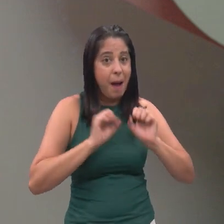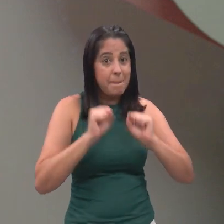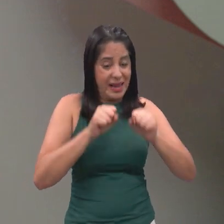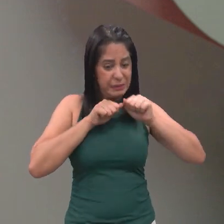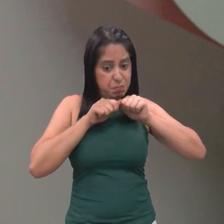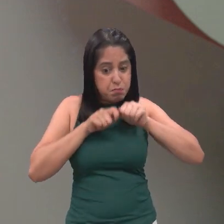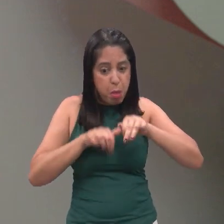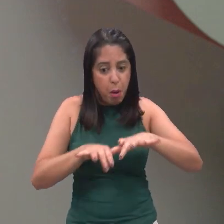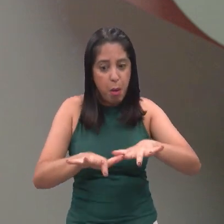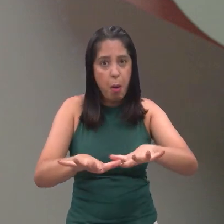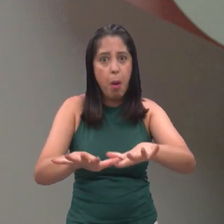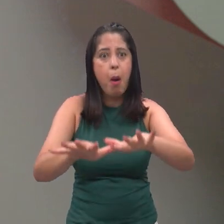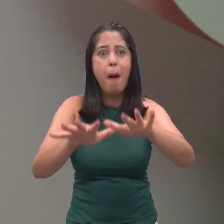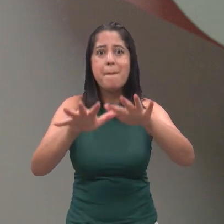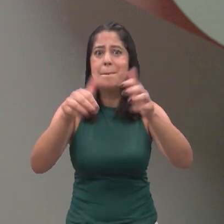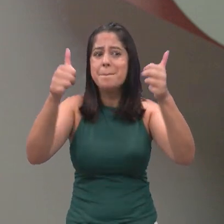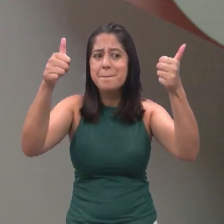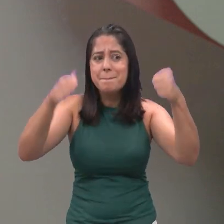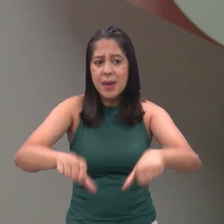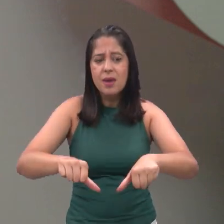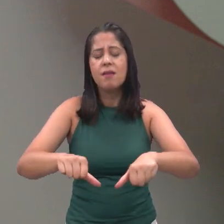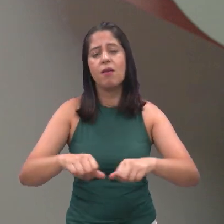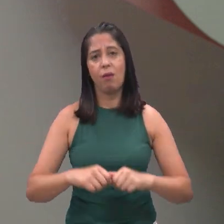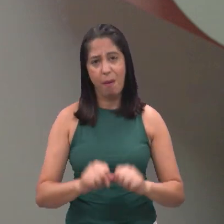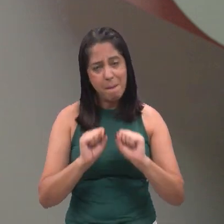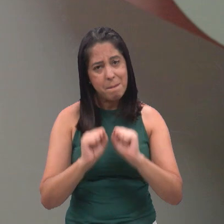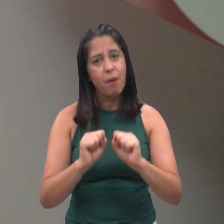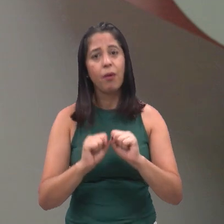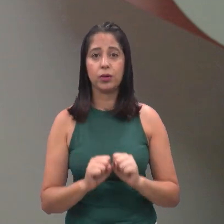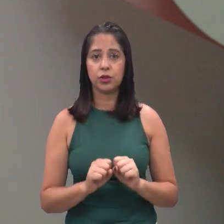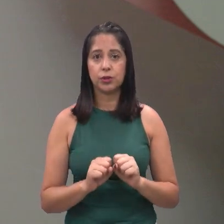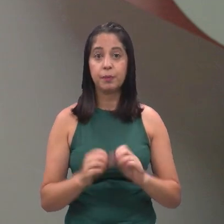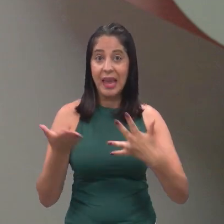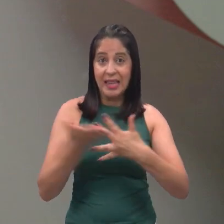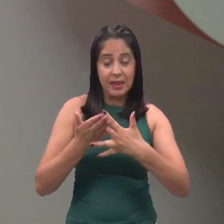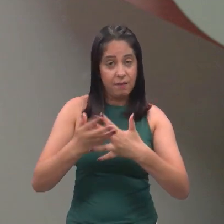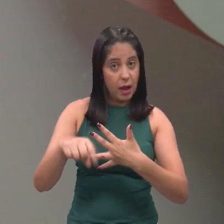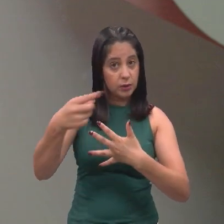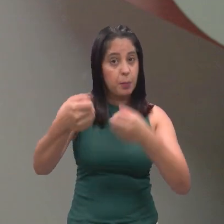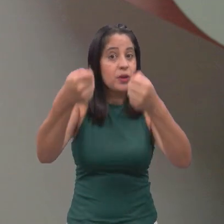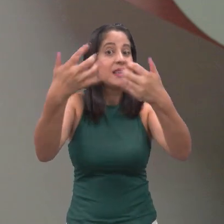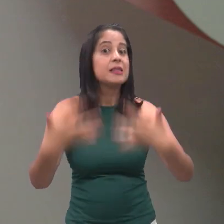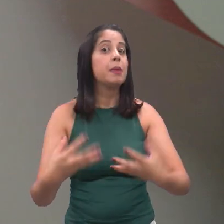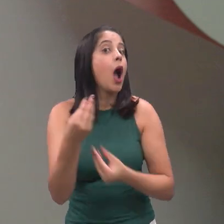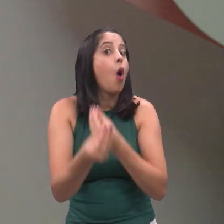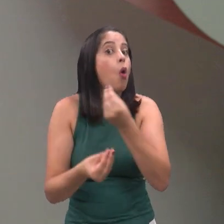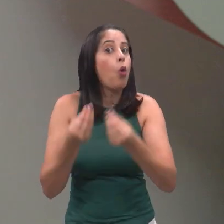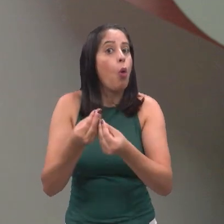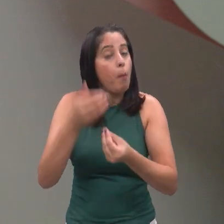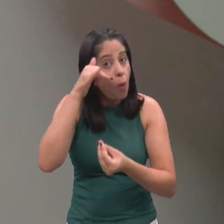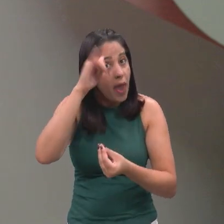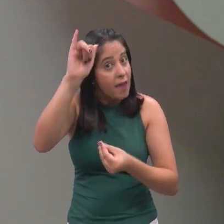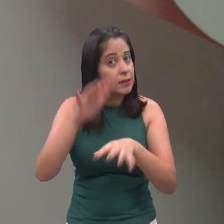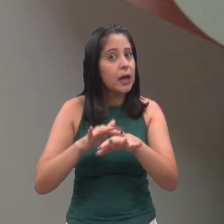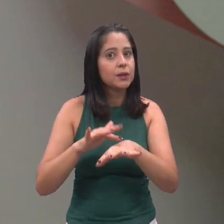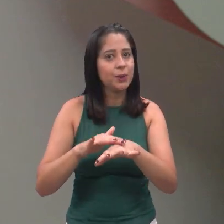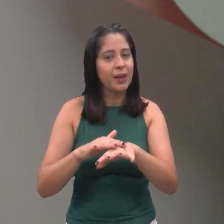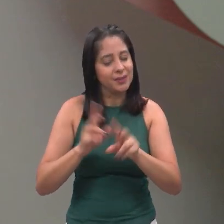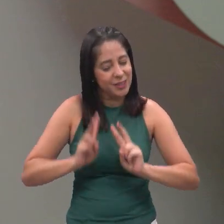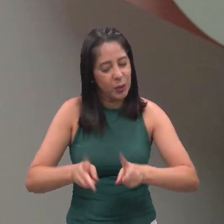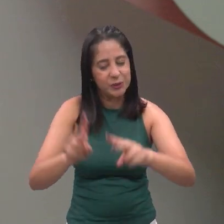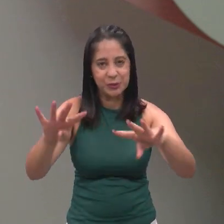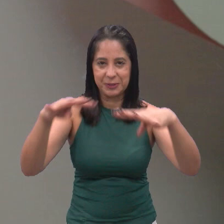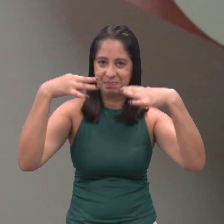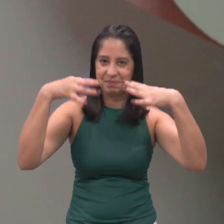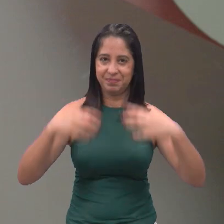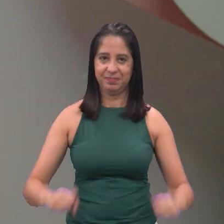a gente vai entender como tratar e, principalmente, é claro, como prevenir a coqueluche. Então, fica aí que nós já voltamos.